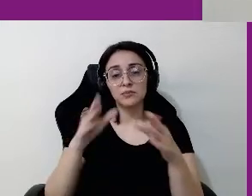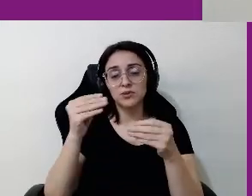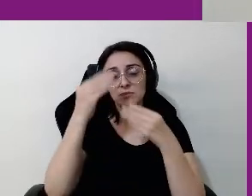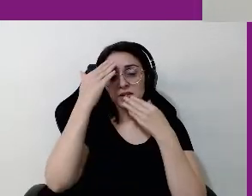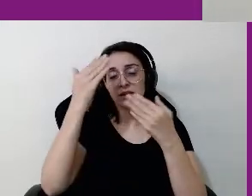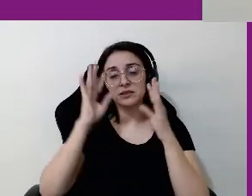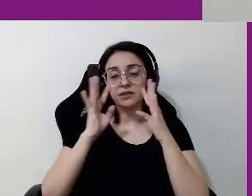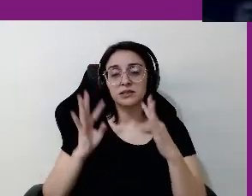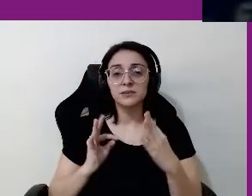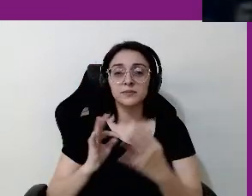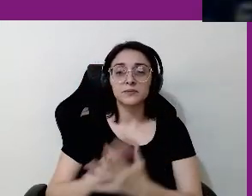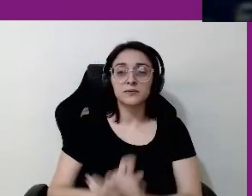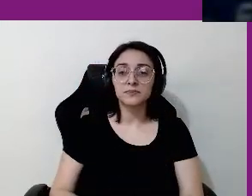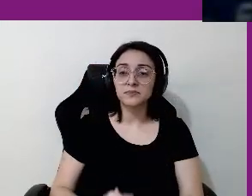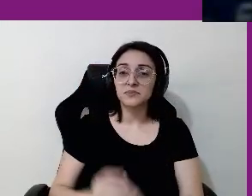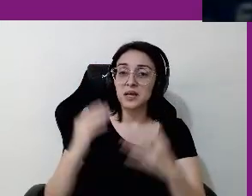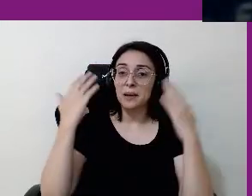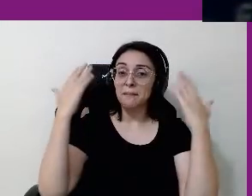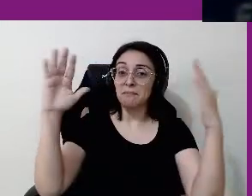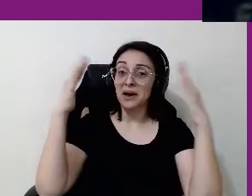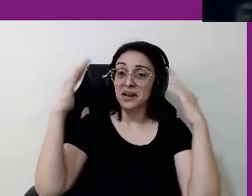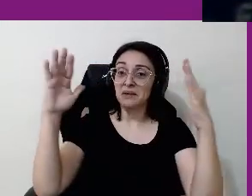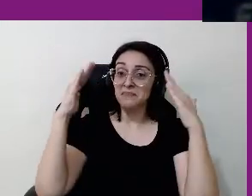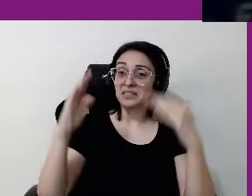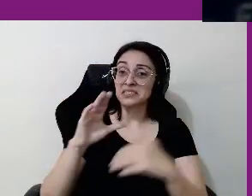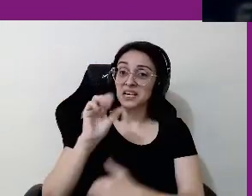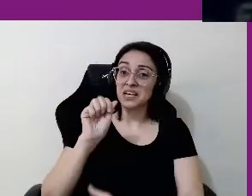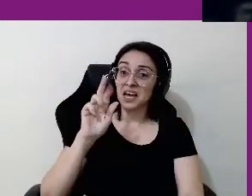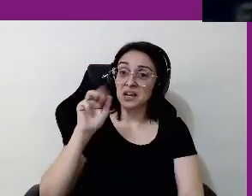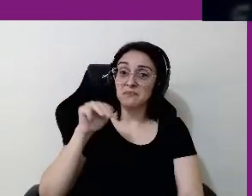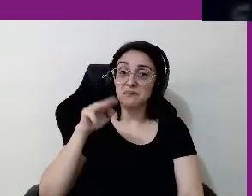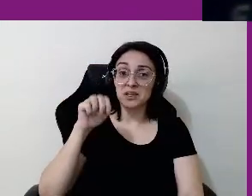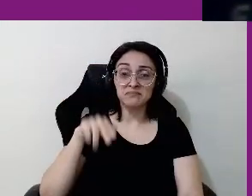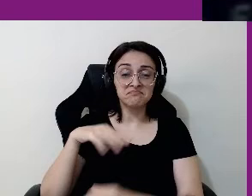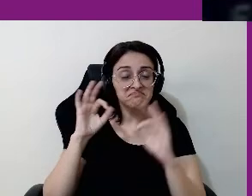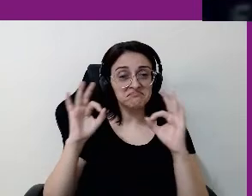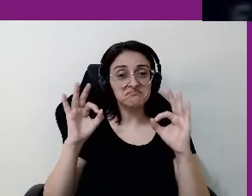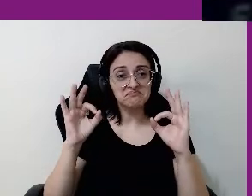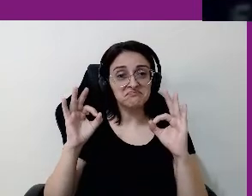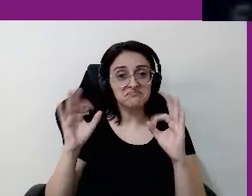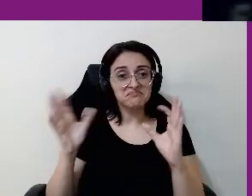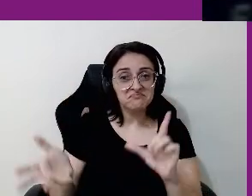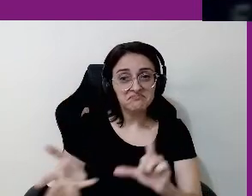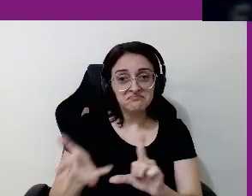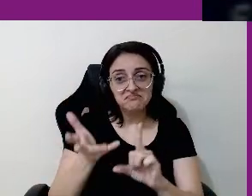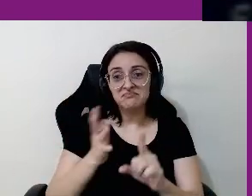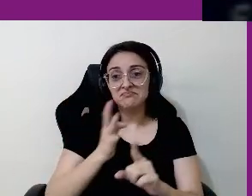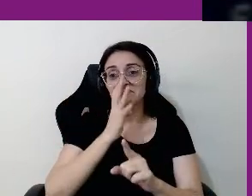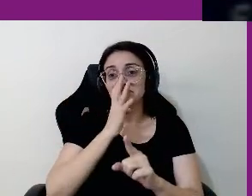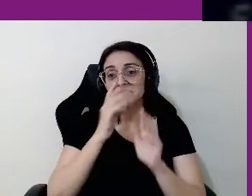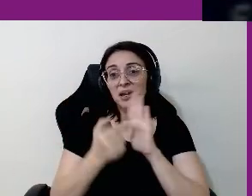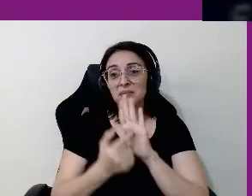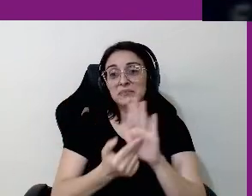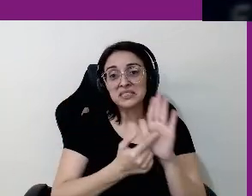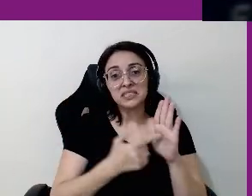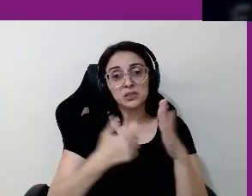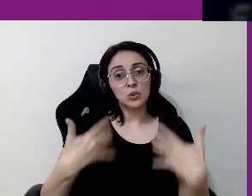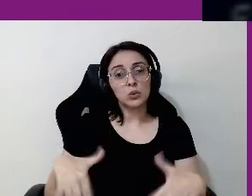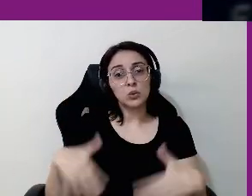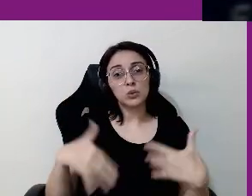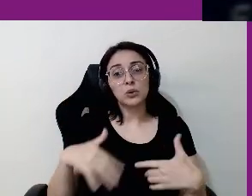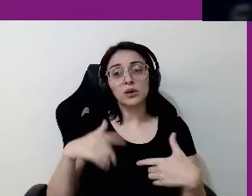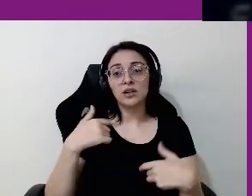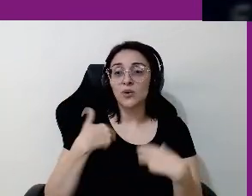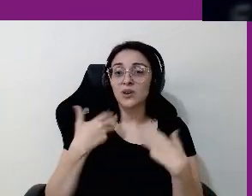atenção. Parabéns, Carmen, sempre inspiradora as suas apresentações.